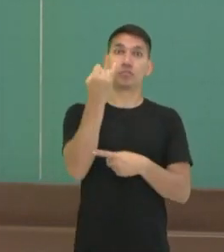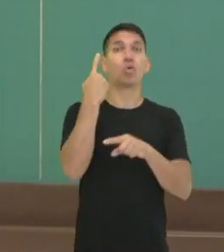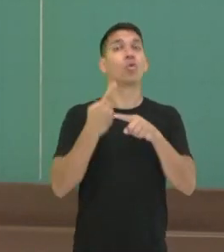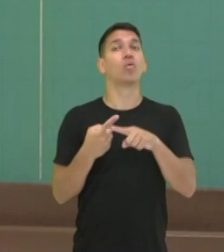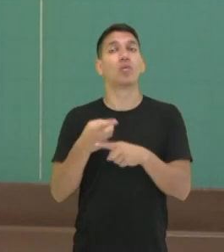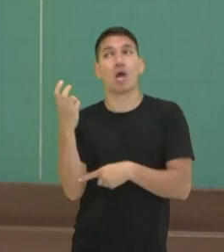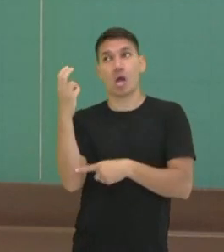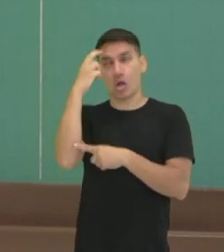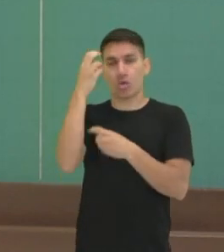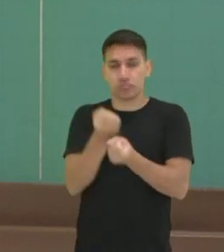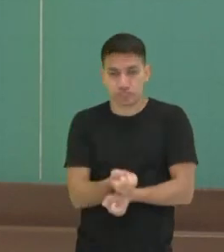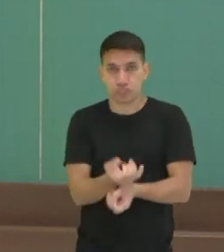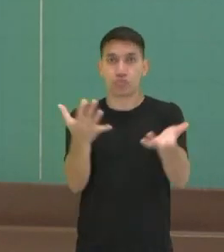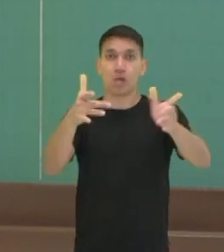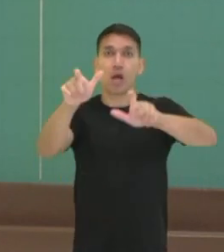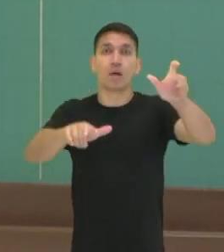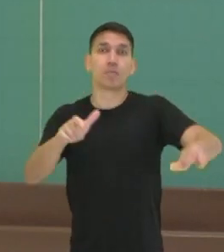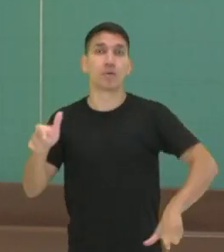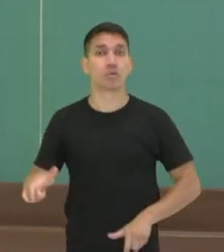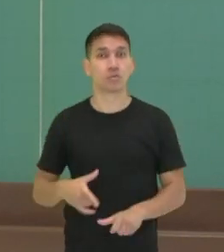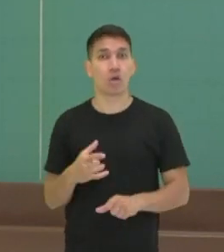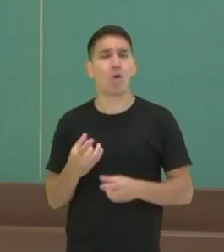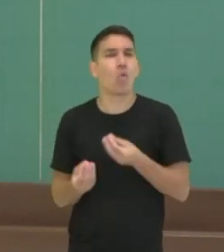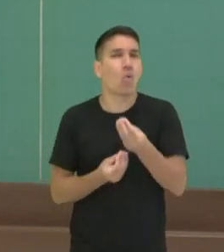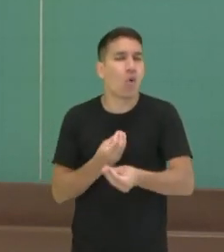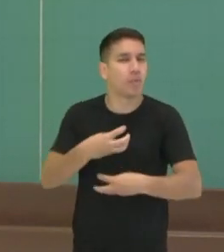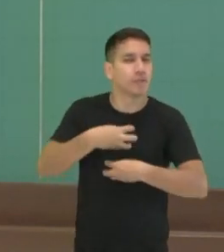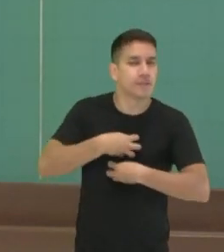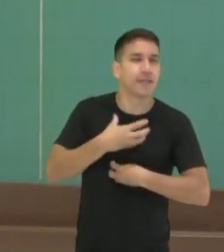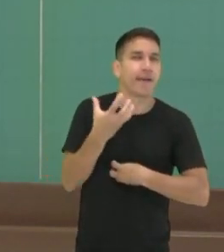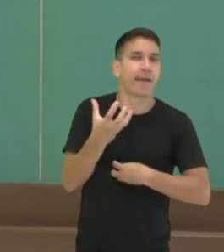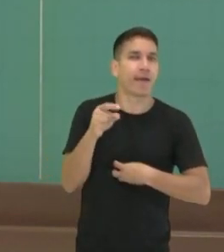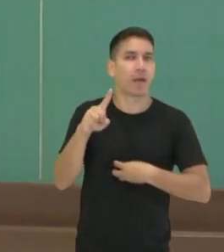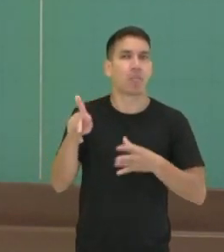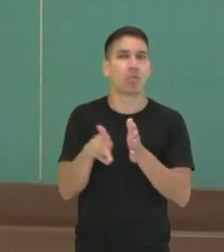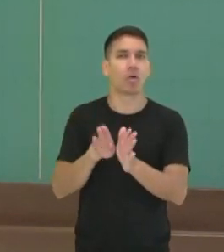chegue para as pessoas da formatação que ele quer, uma cultura cristã.